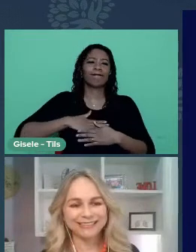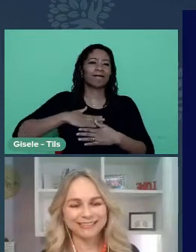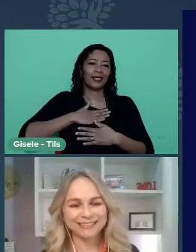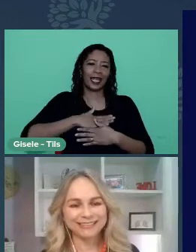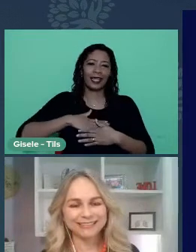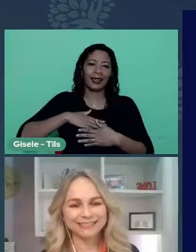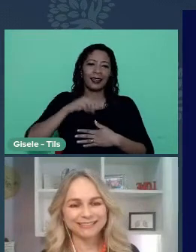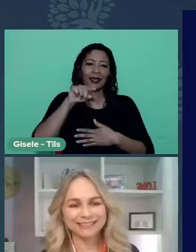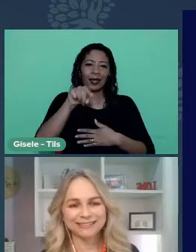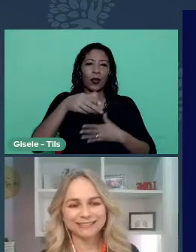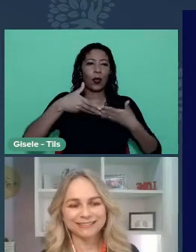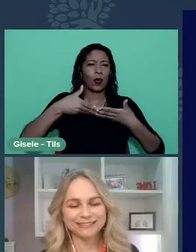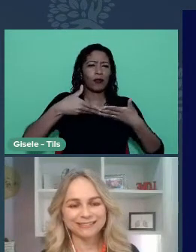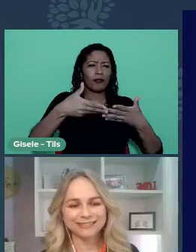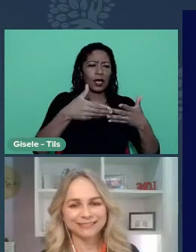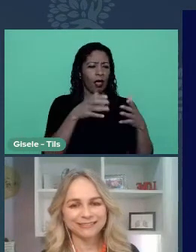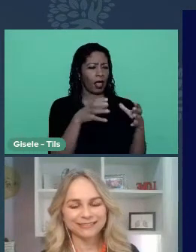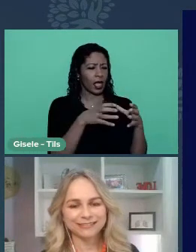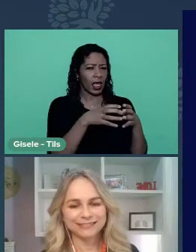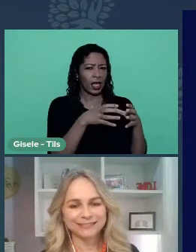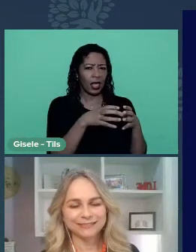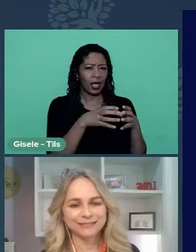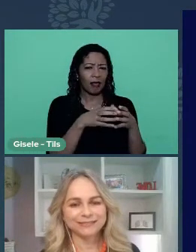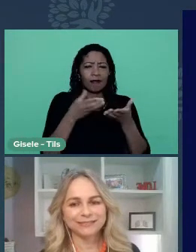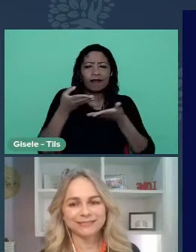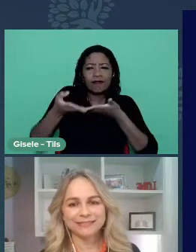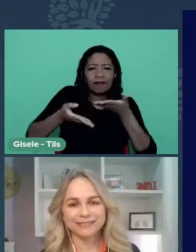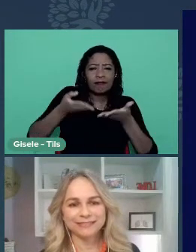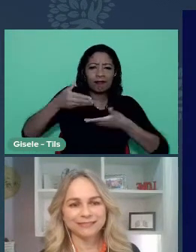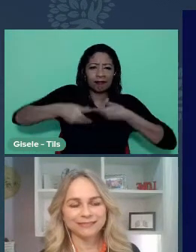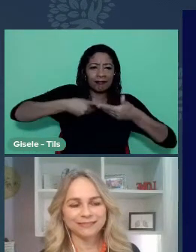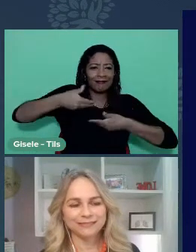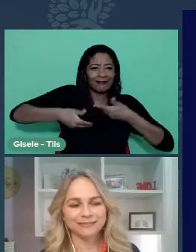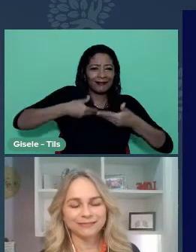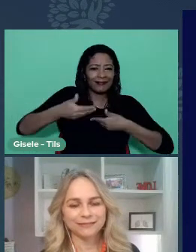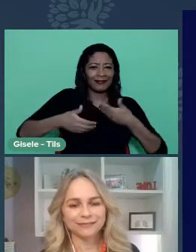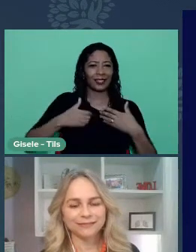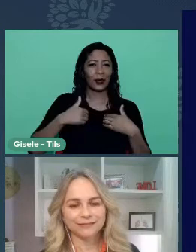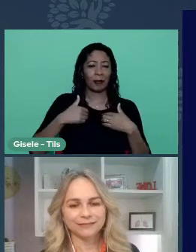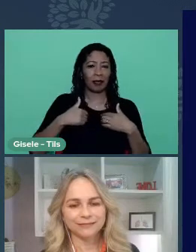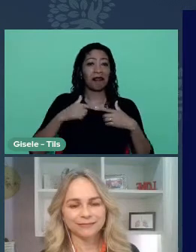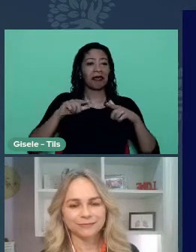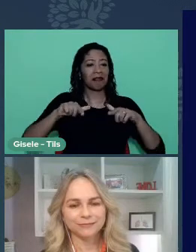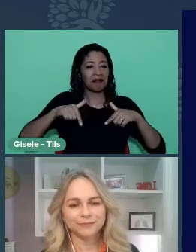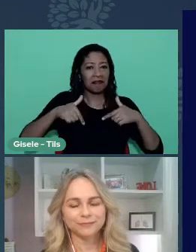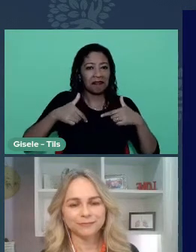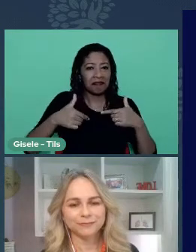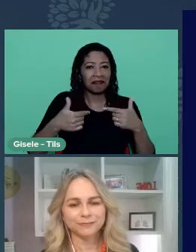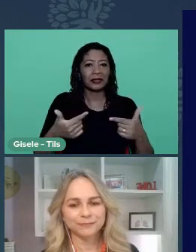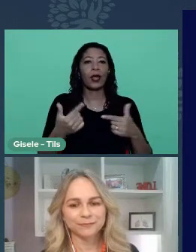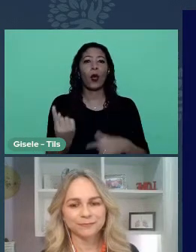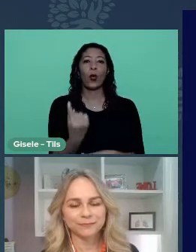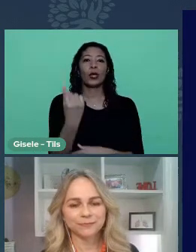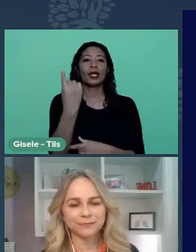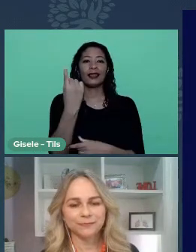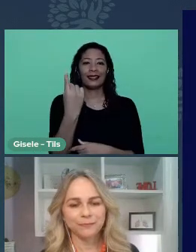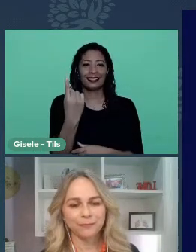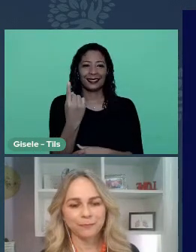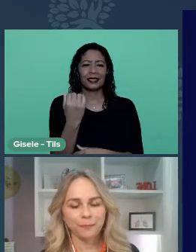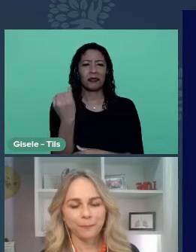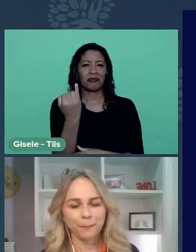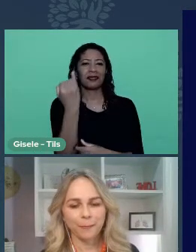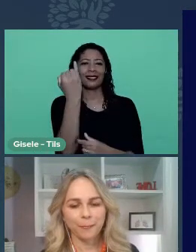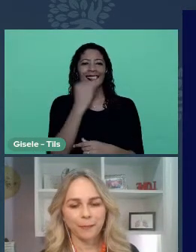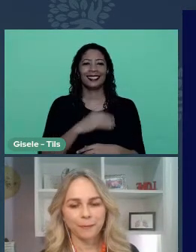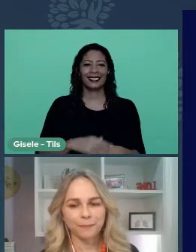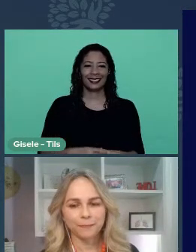você e toda a equipe, muito cuidadosa até então, e é uma iniciativa ímpar, espero